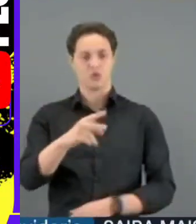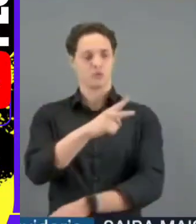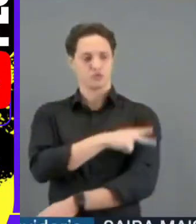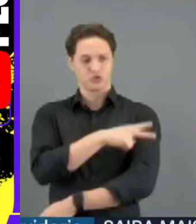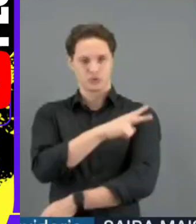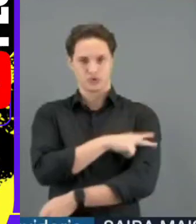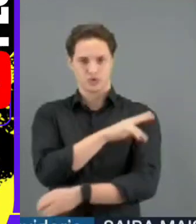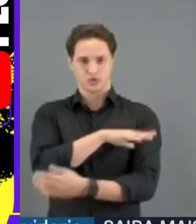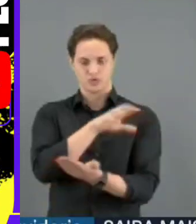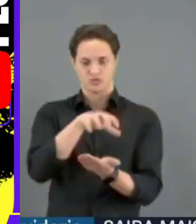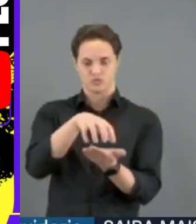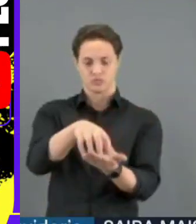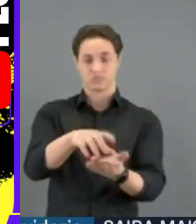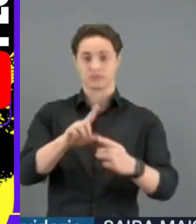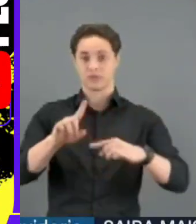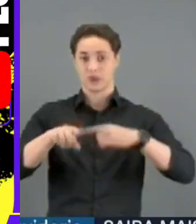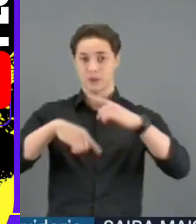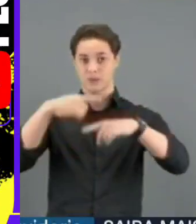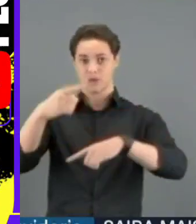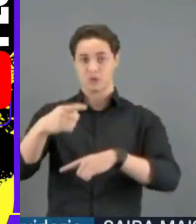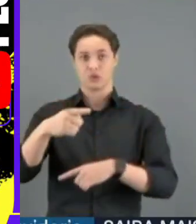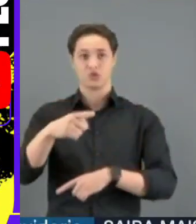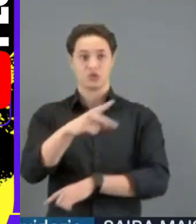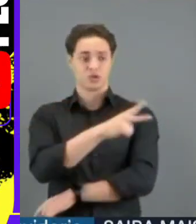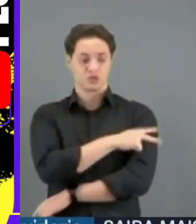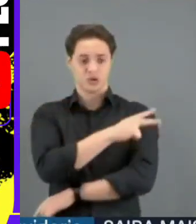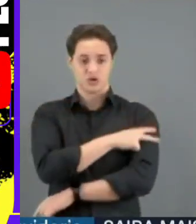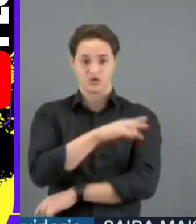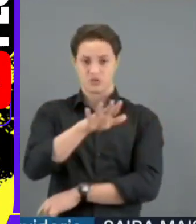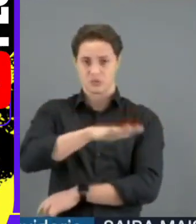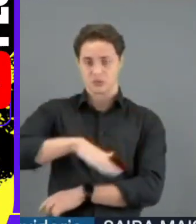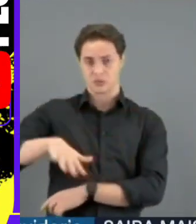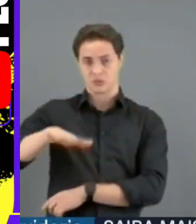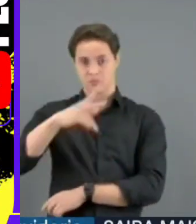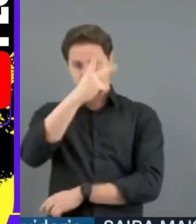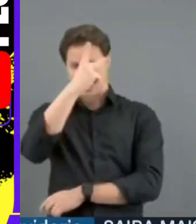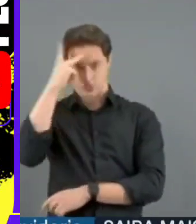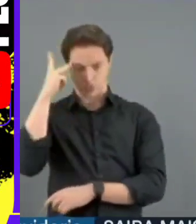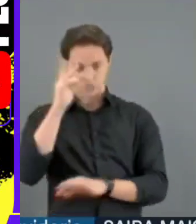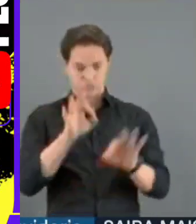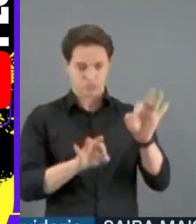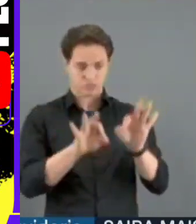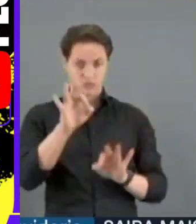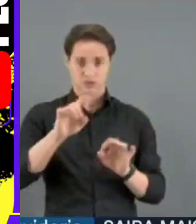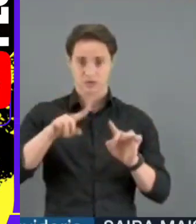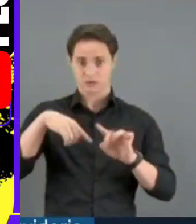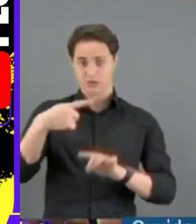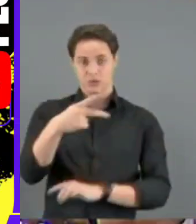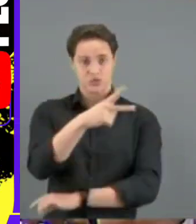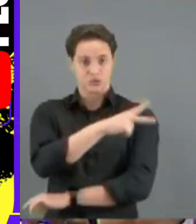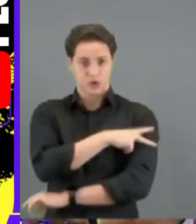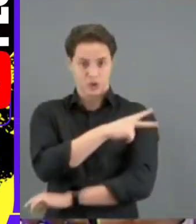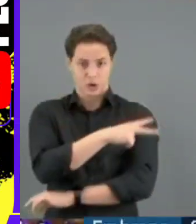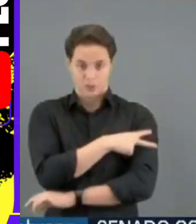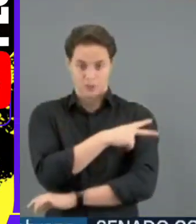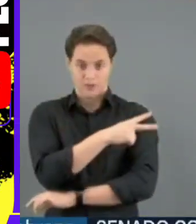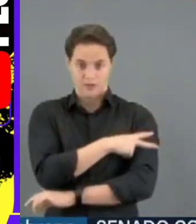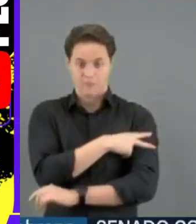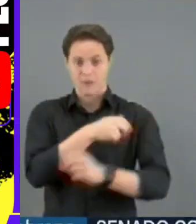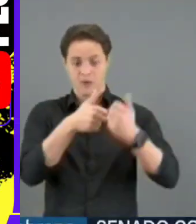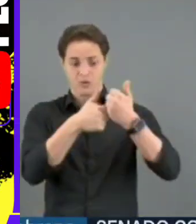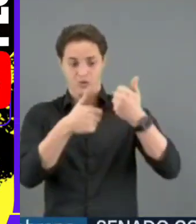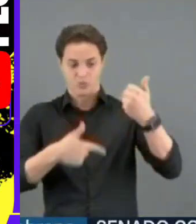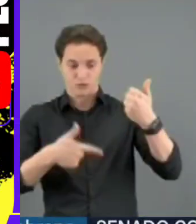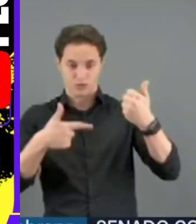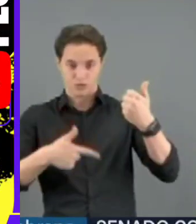depois fui chefe da seção de pessoal, fui chefe da seção de planejamento, fui depois subcomandante durante dois